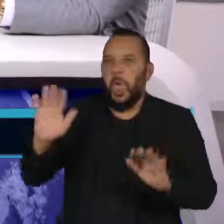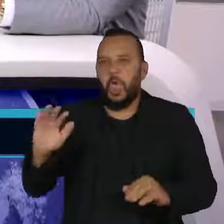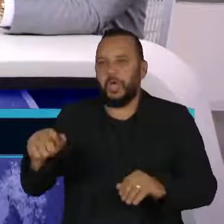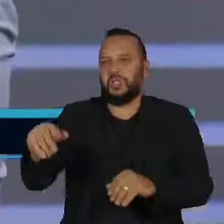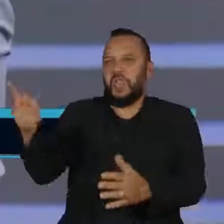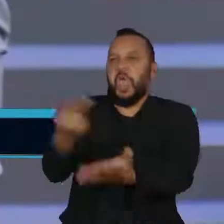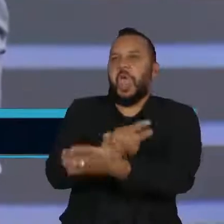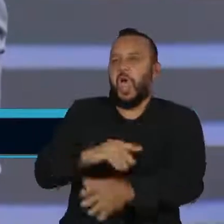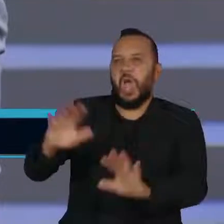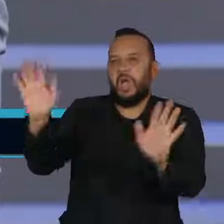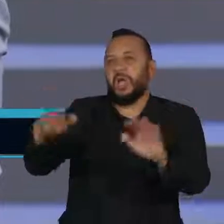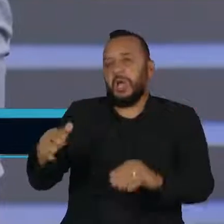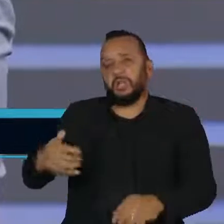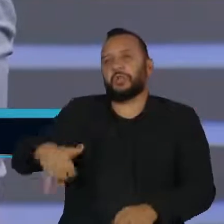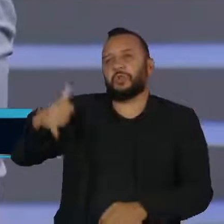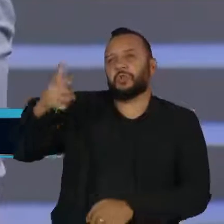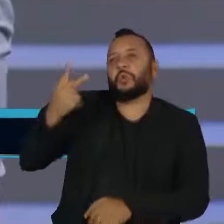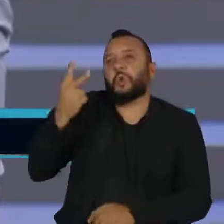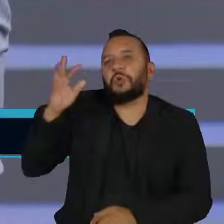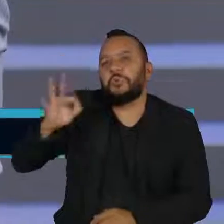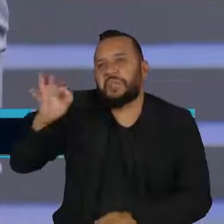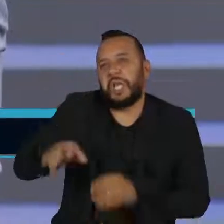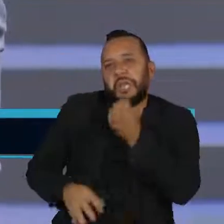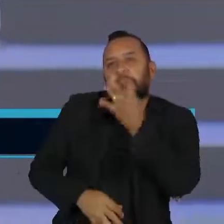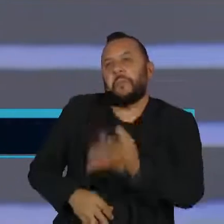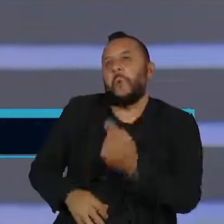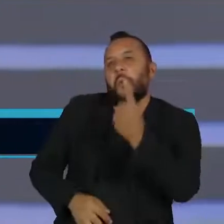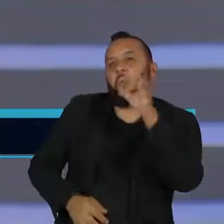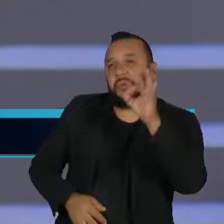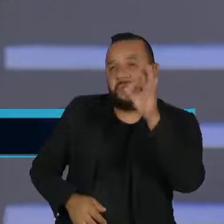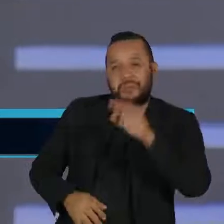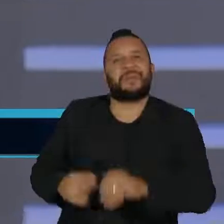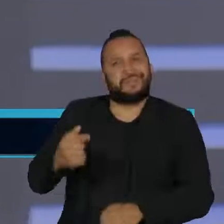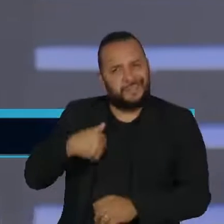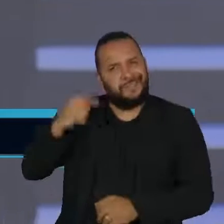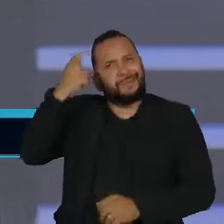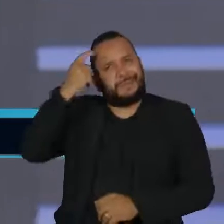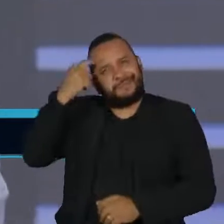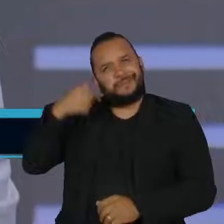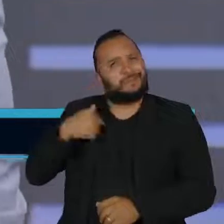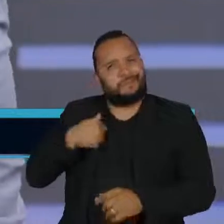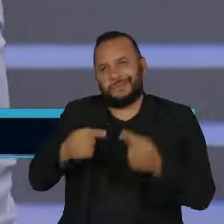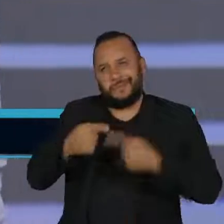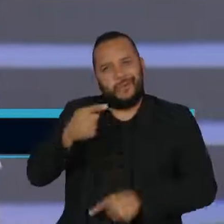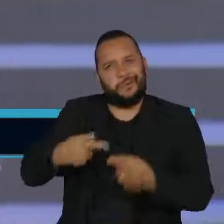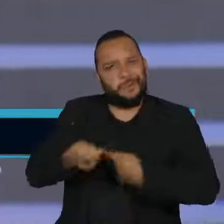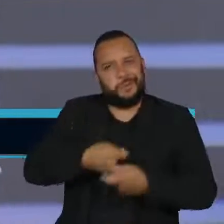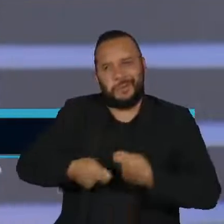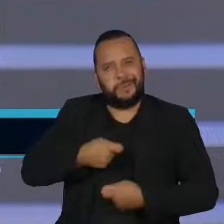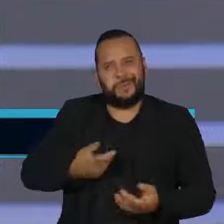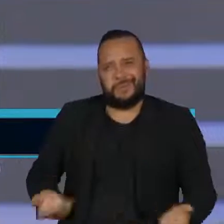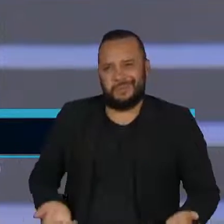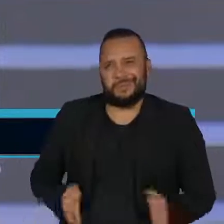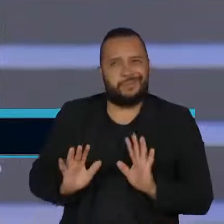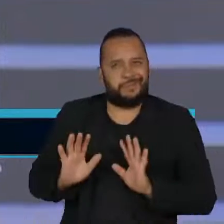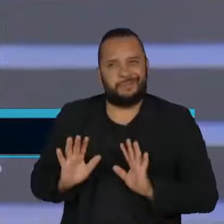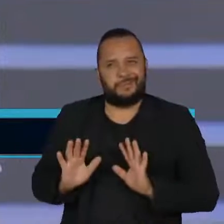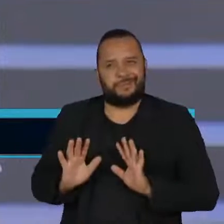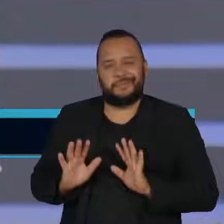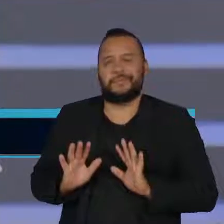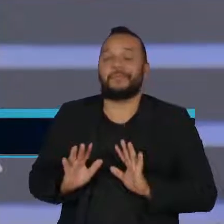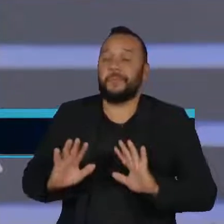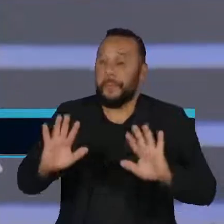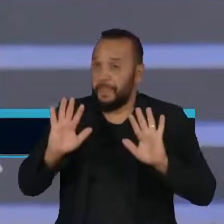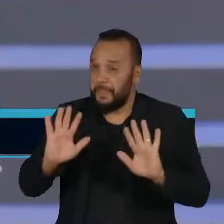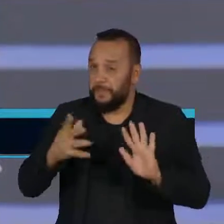de pagar juros reais de 2%, de 1%, 0,5%, mas não era compatível com a economia. E tem uma coisa interessante também,